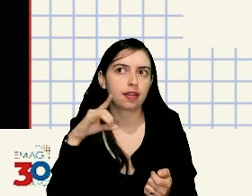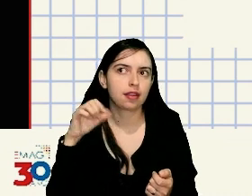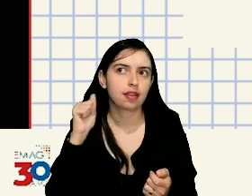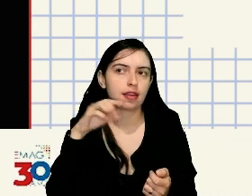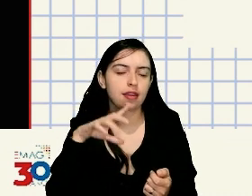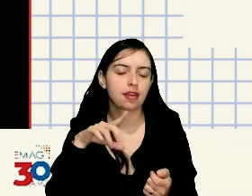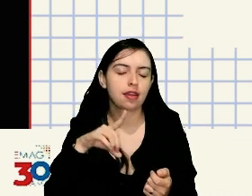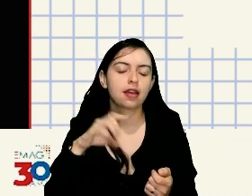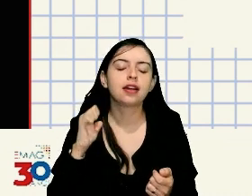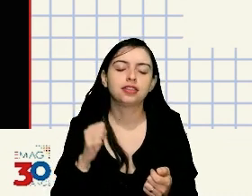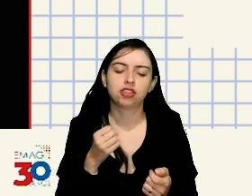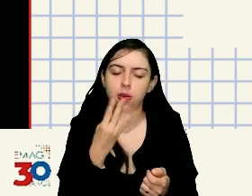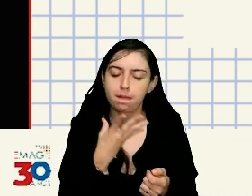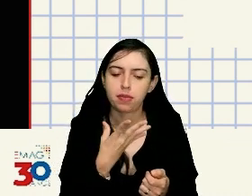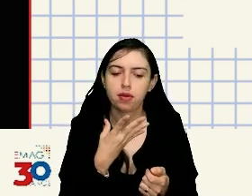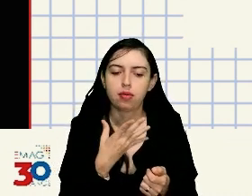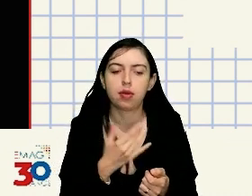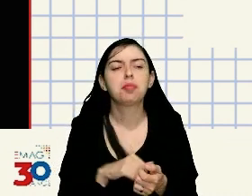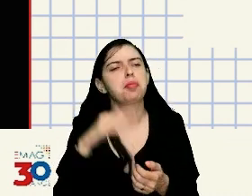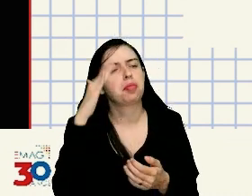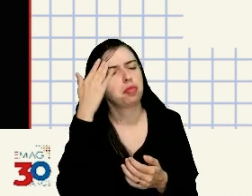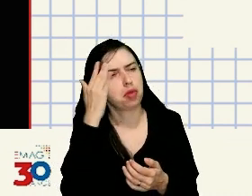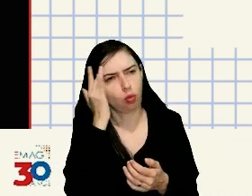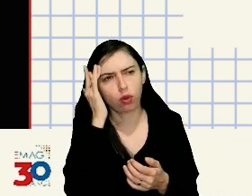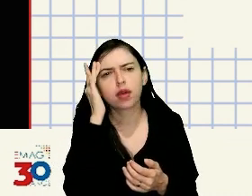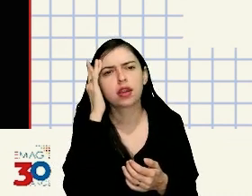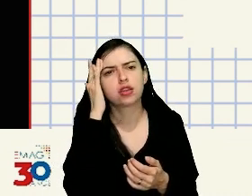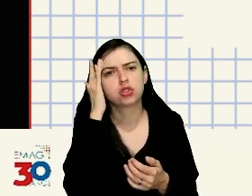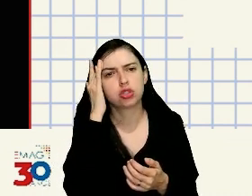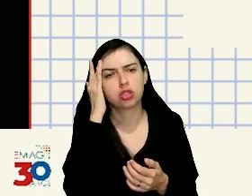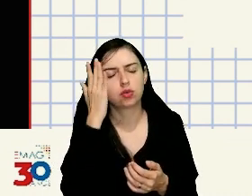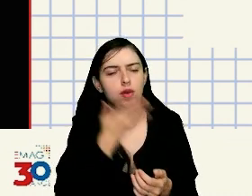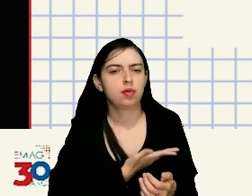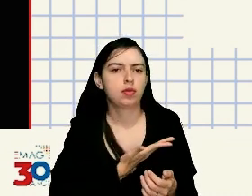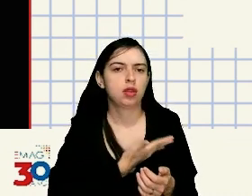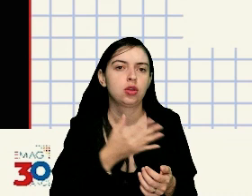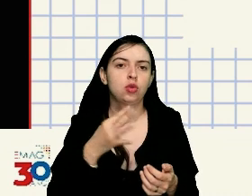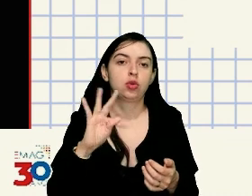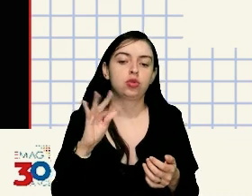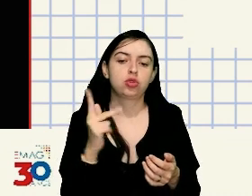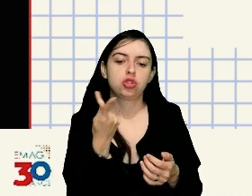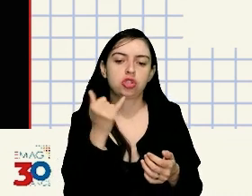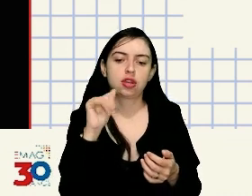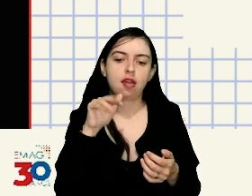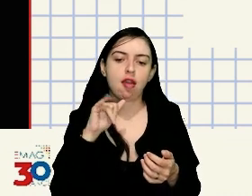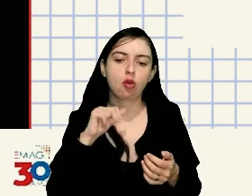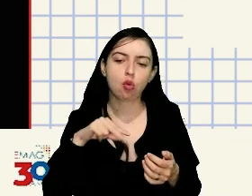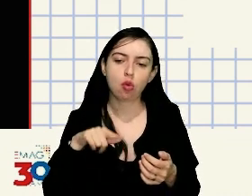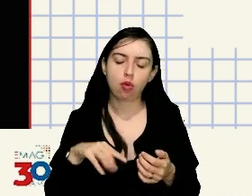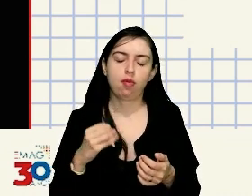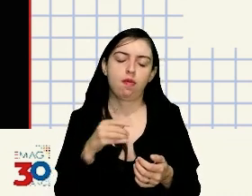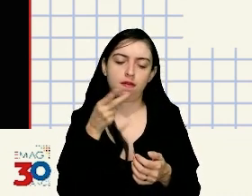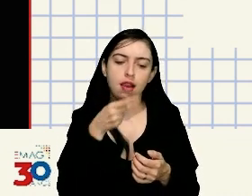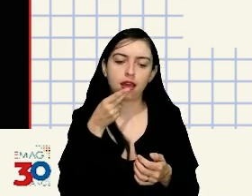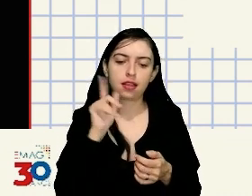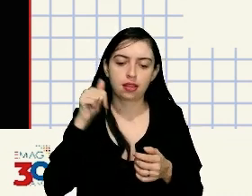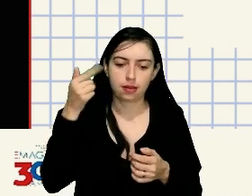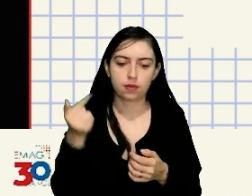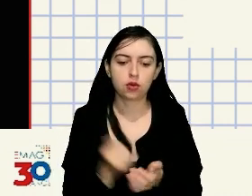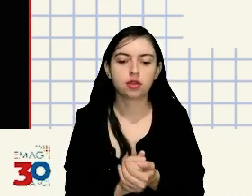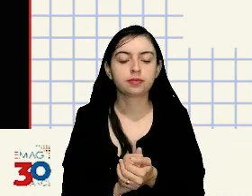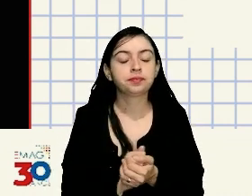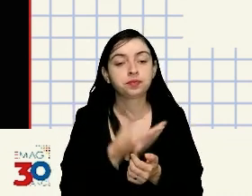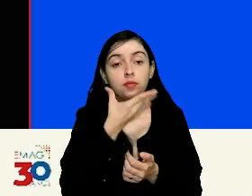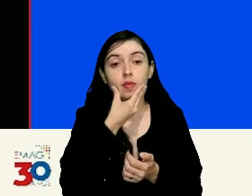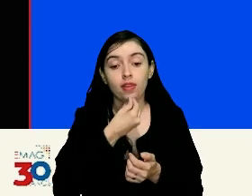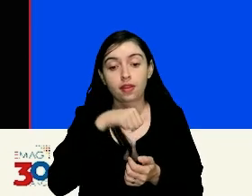realmente acredito, e o meu querido amigo Tiago vai falar logo depois de mim, eu realmente acredito que a paternidade tem sido um dos principais gatilhos de transformação